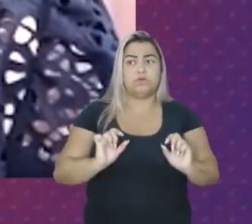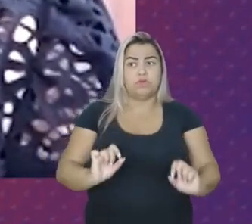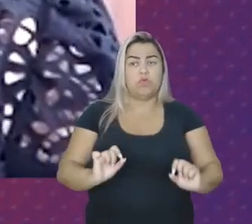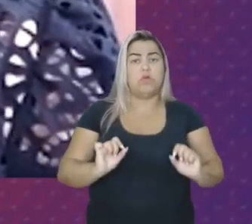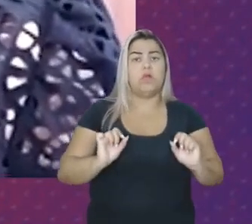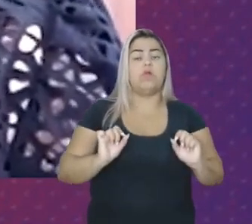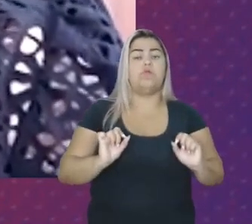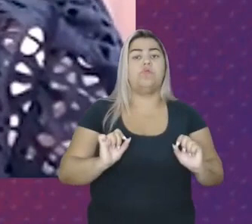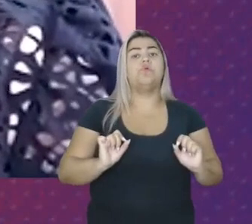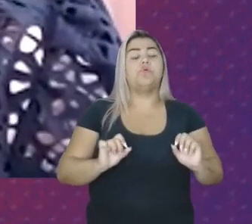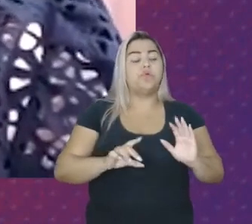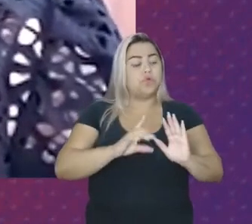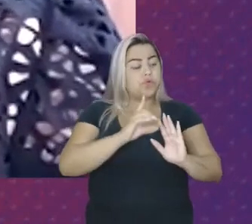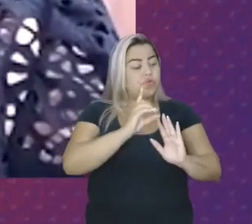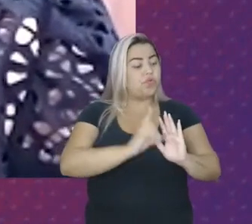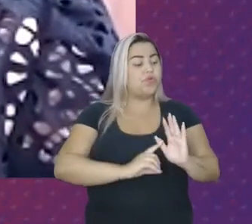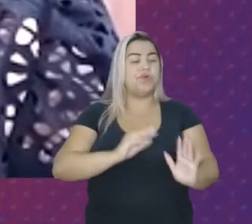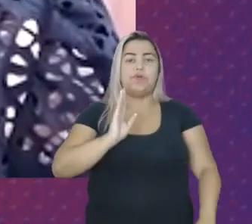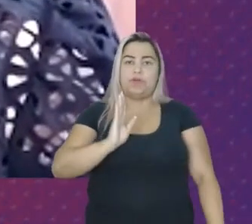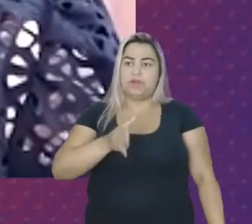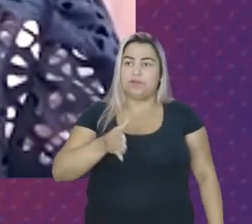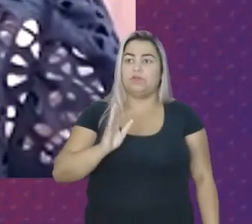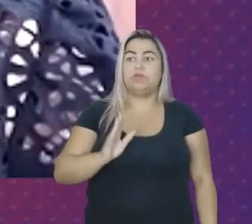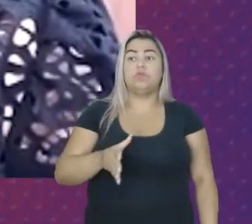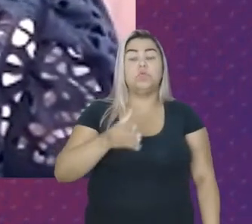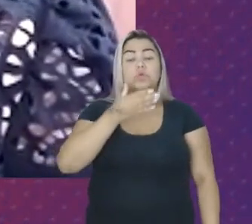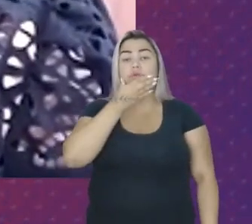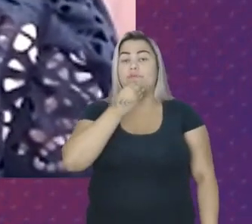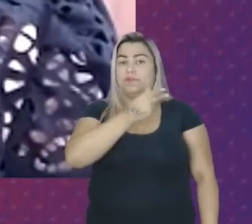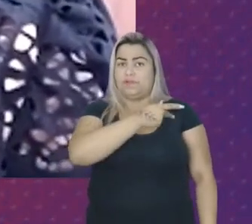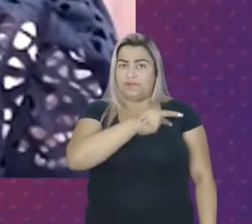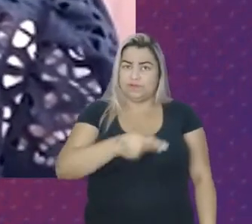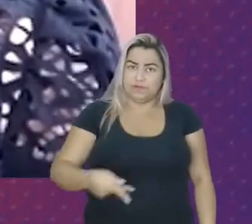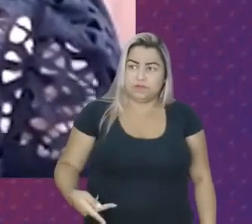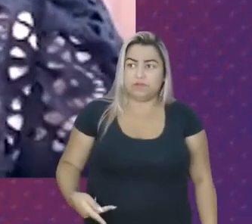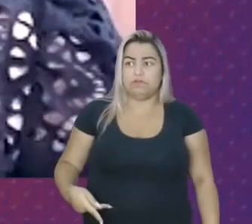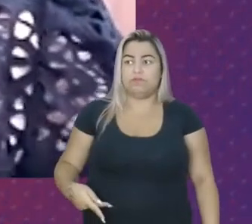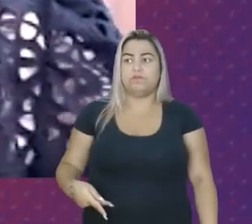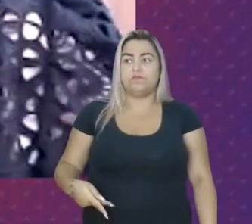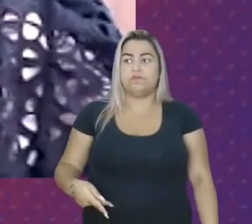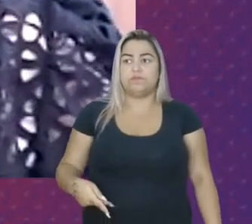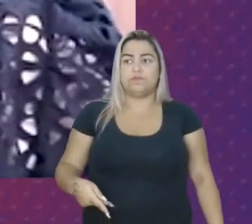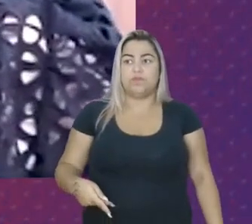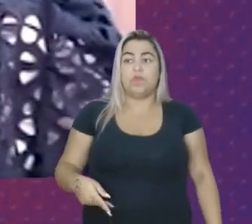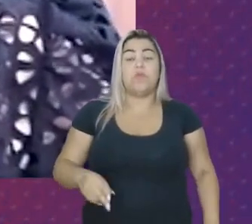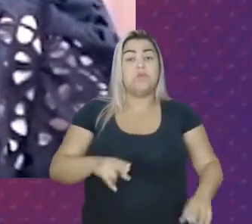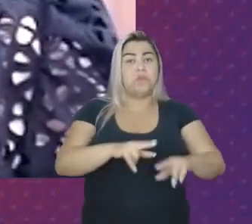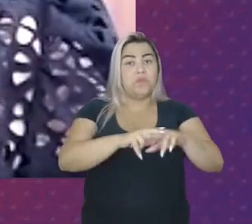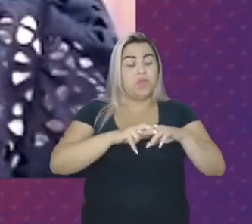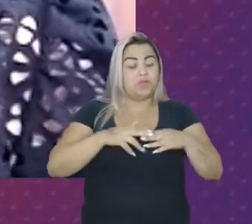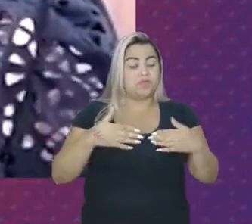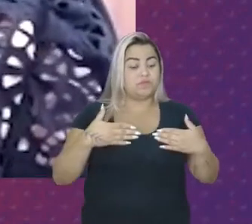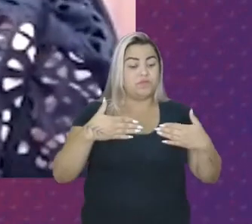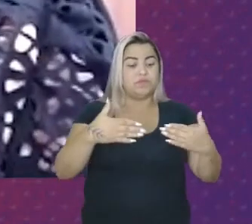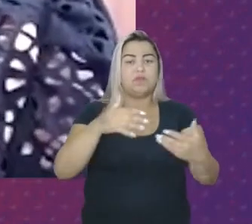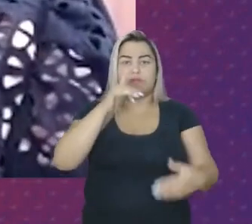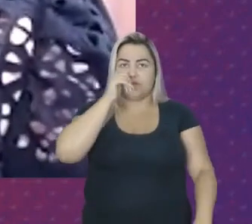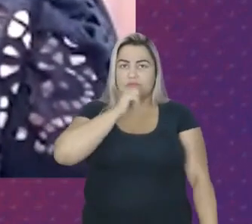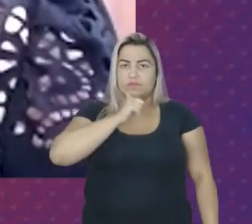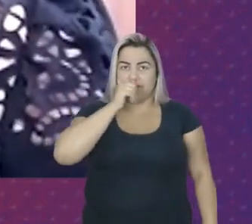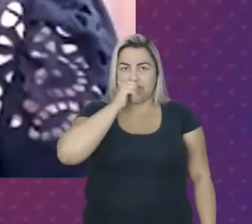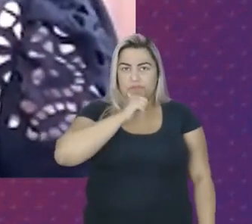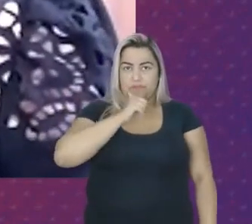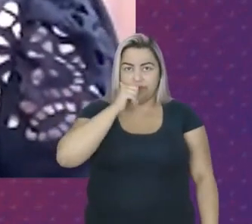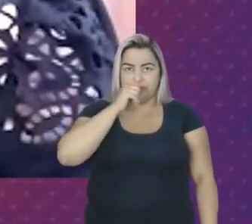tem um decreto já do presidente Lula, está sendo coordenado pelo Ministério das Mulheres, pelo